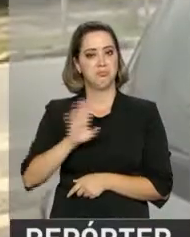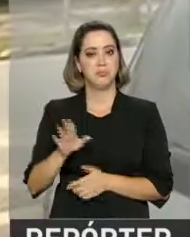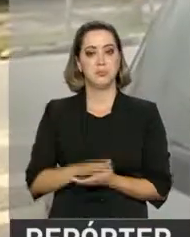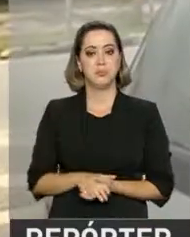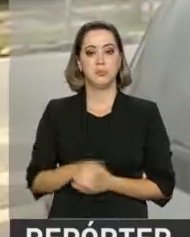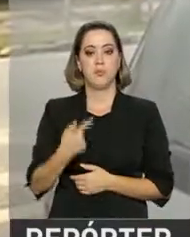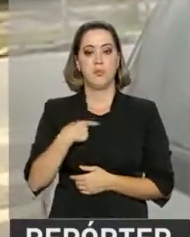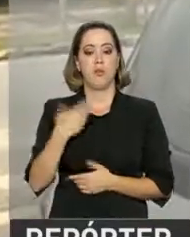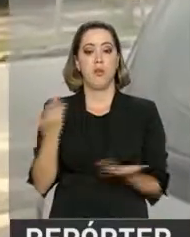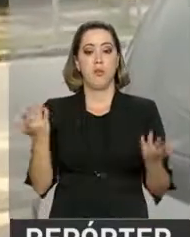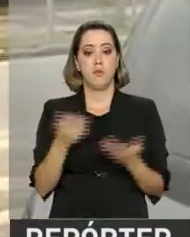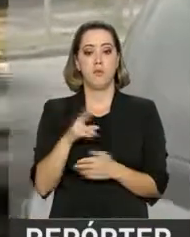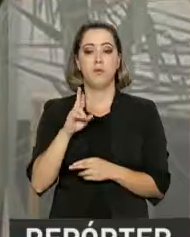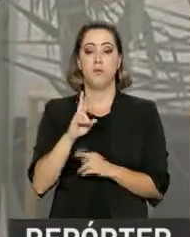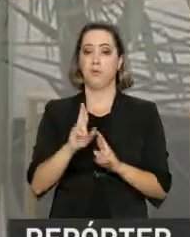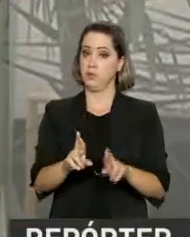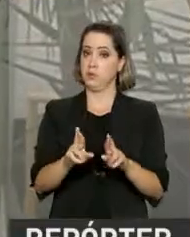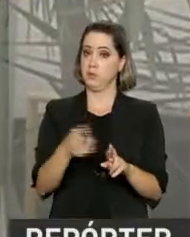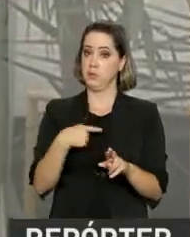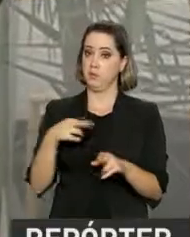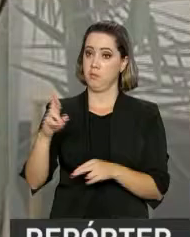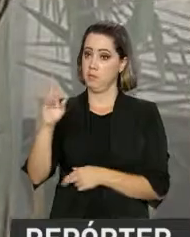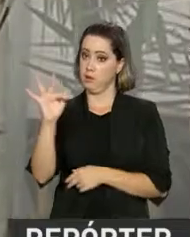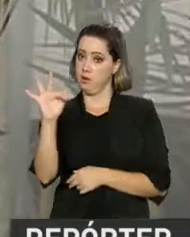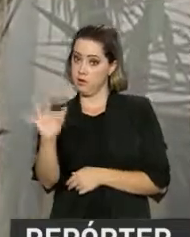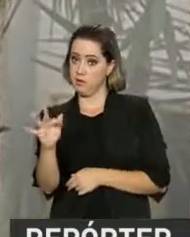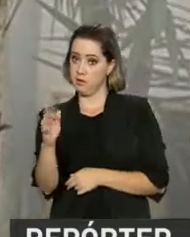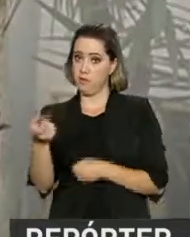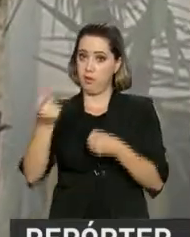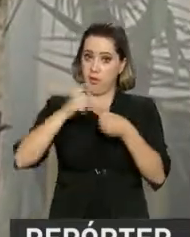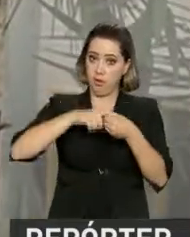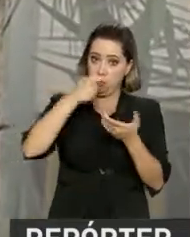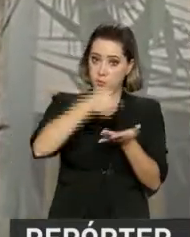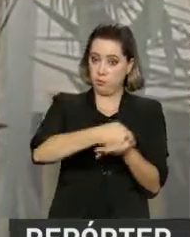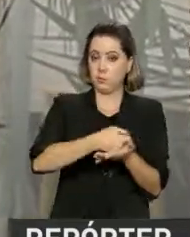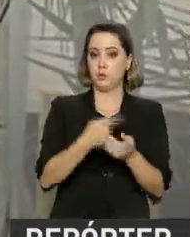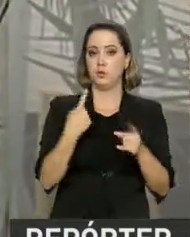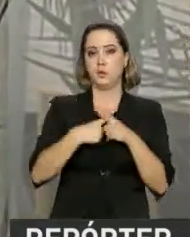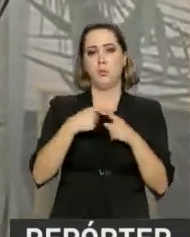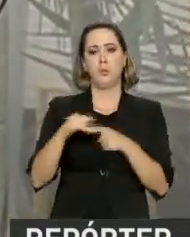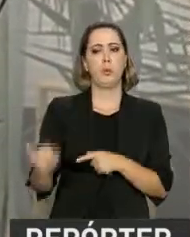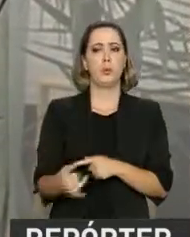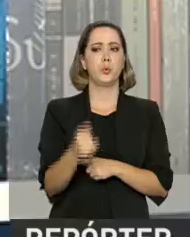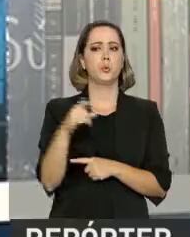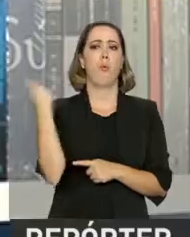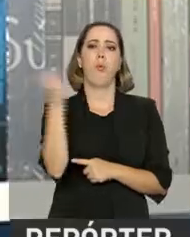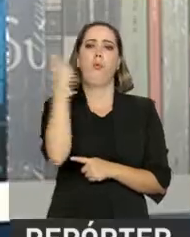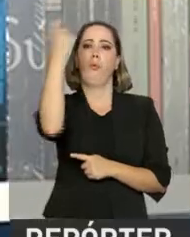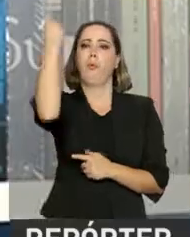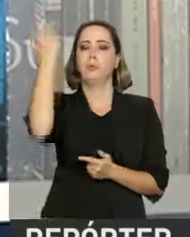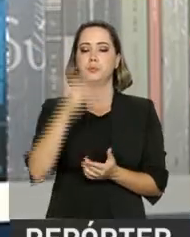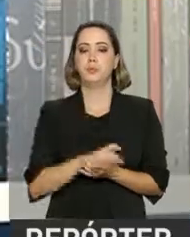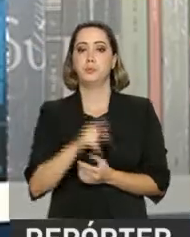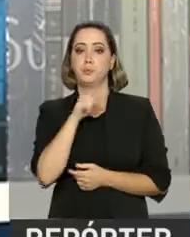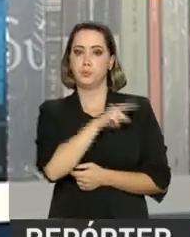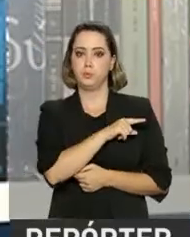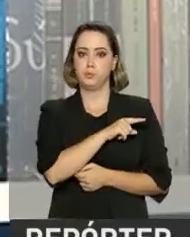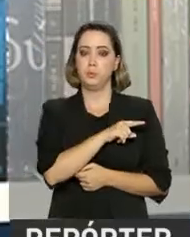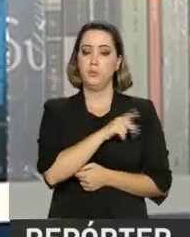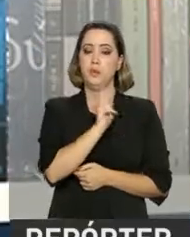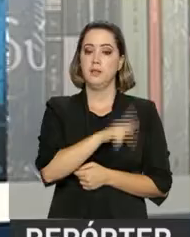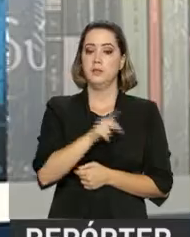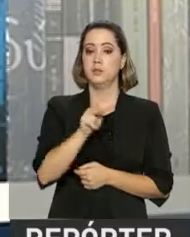Vou esperar a Receita depositar. Espera a Receita depositar. Porque o juro é muito alto, né? Para este professor de